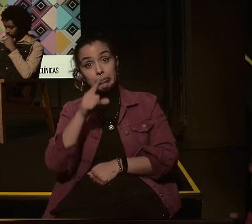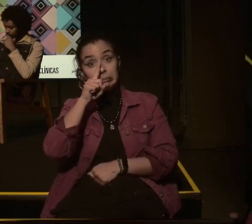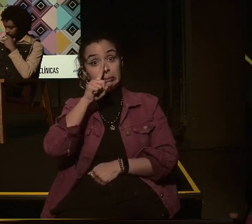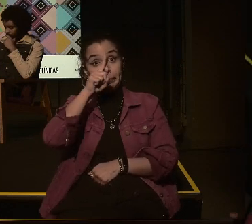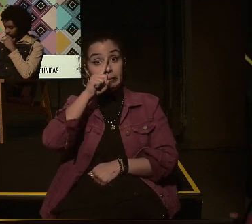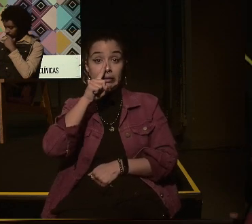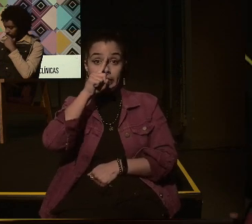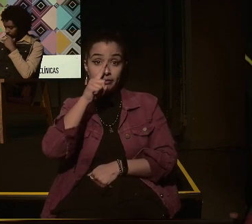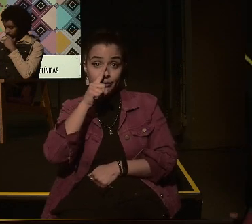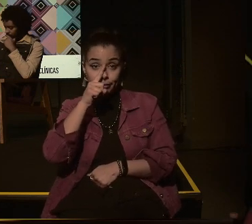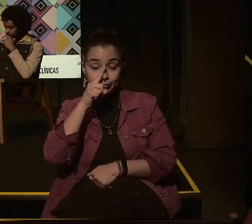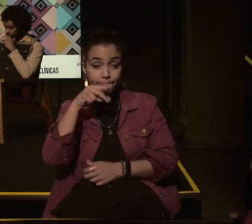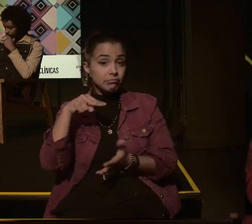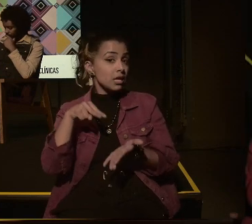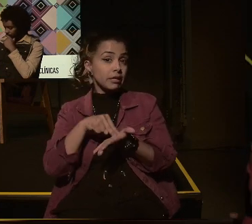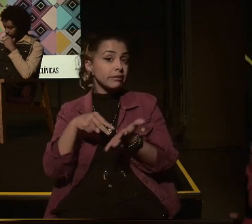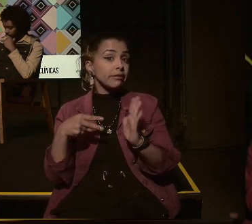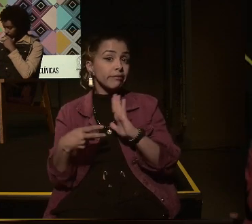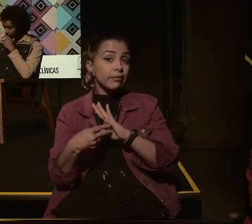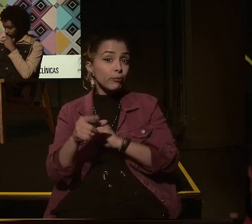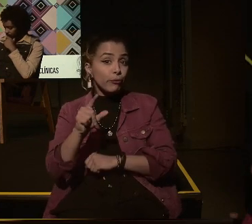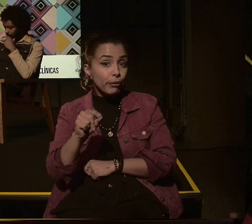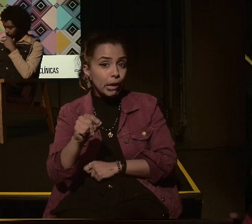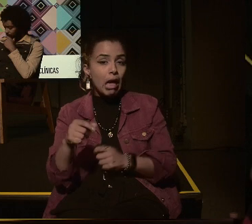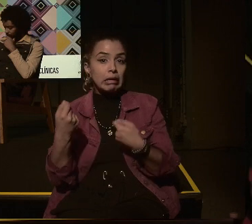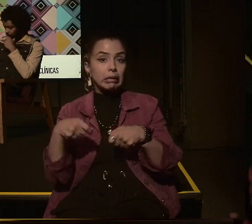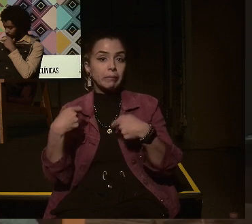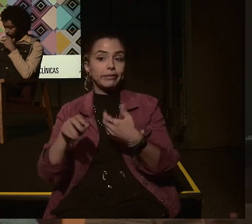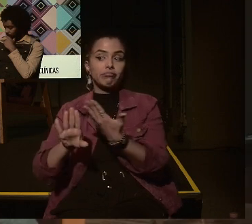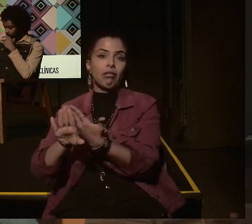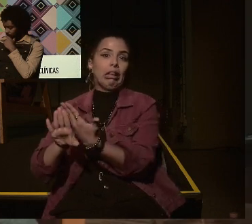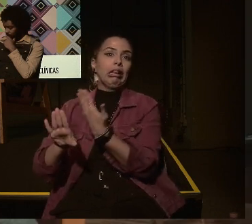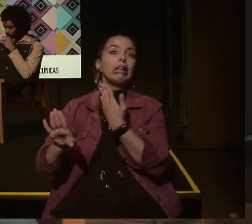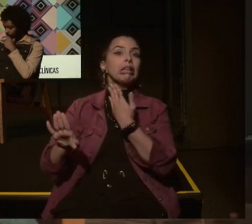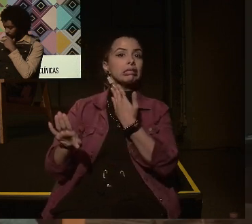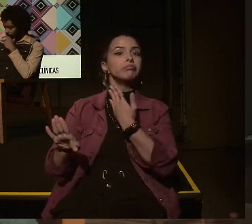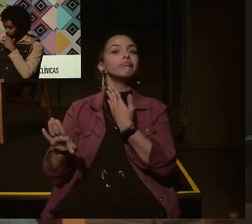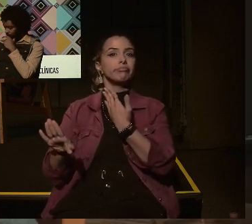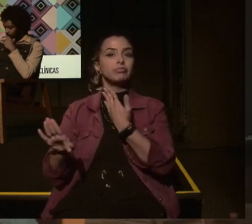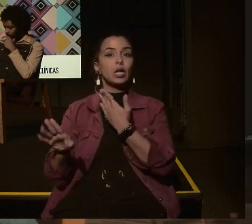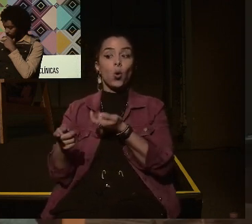precisariam estar distantes, controlados,